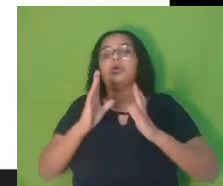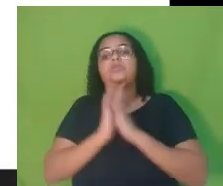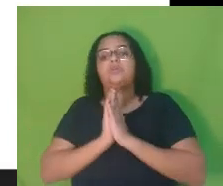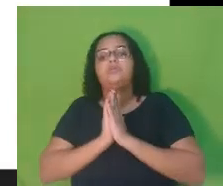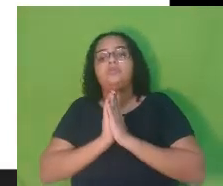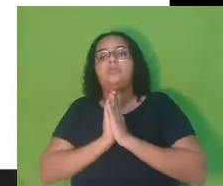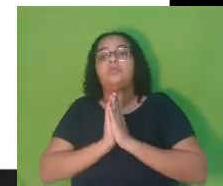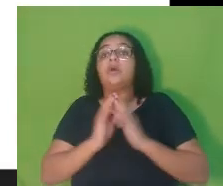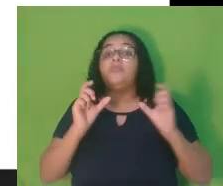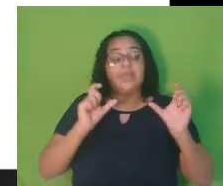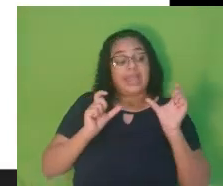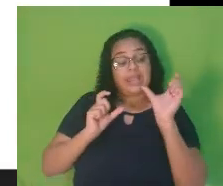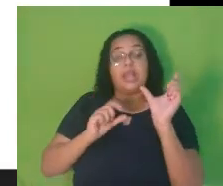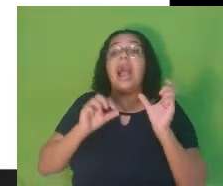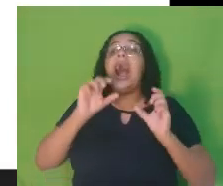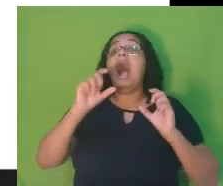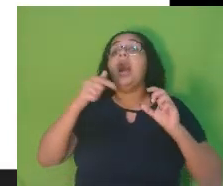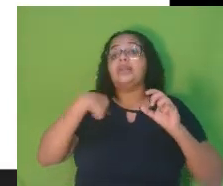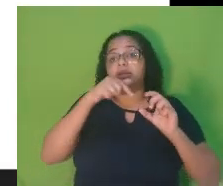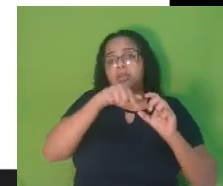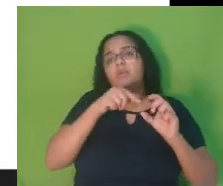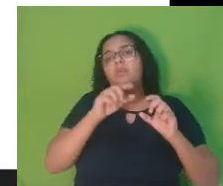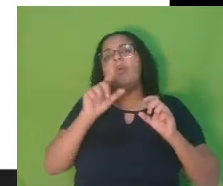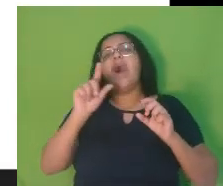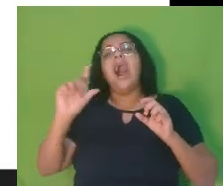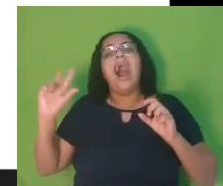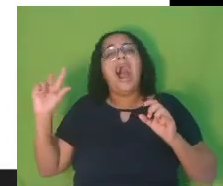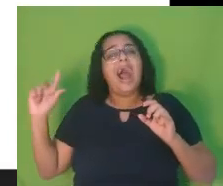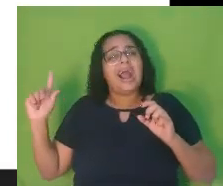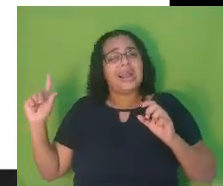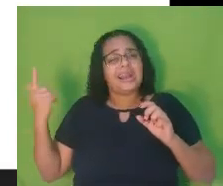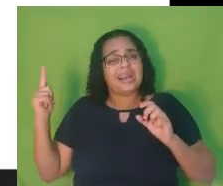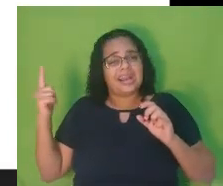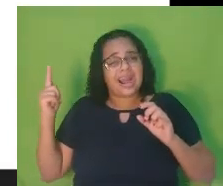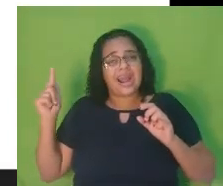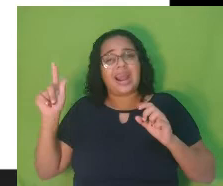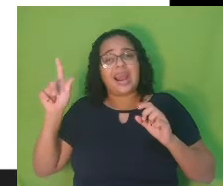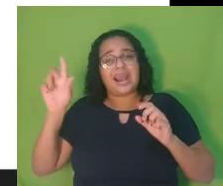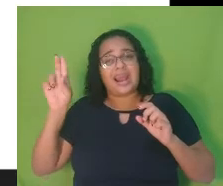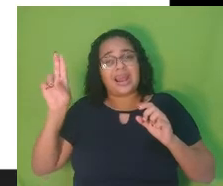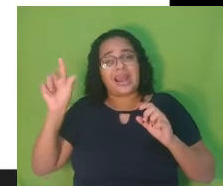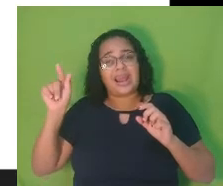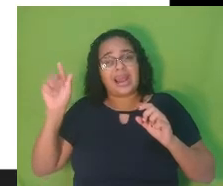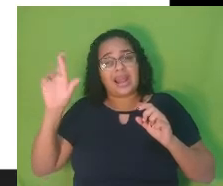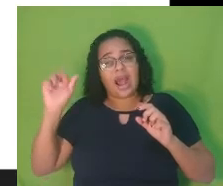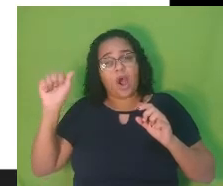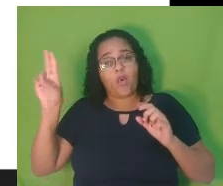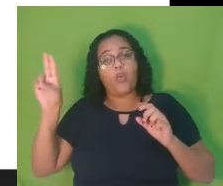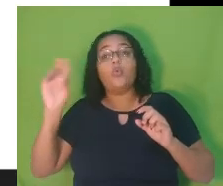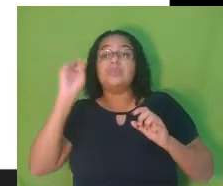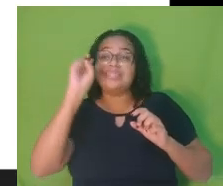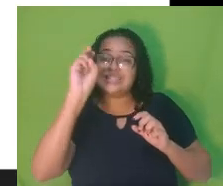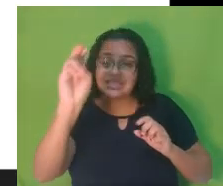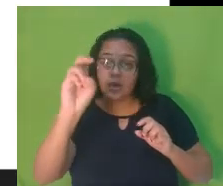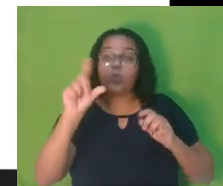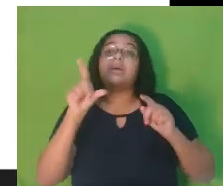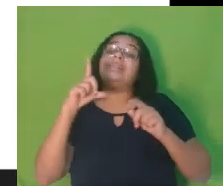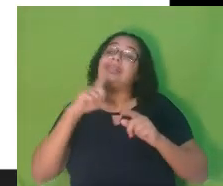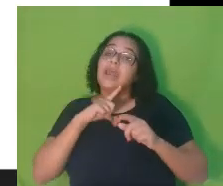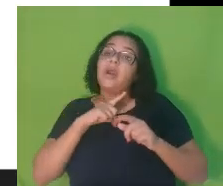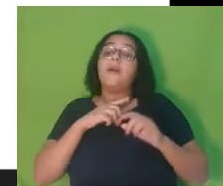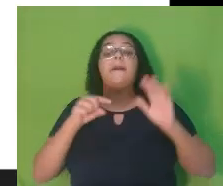uma equação de grau 5 e nós queremos saber se ela tem solução